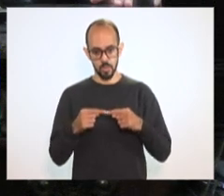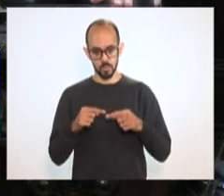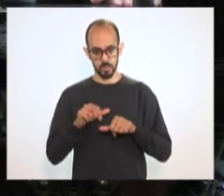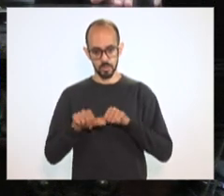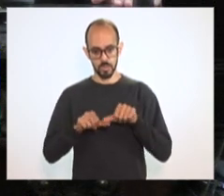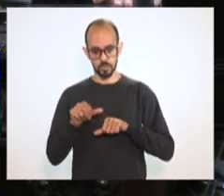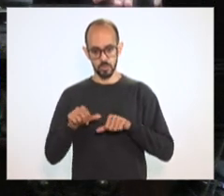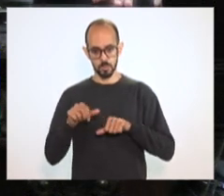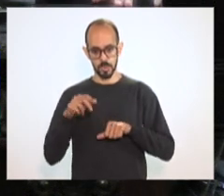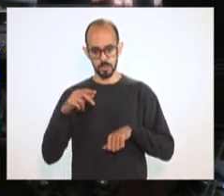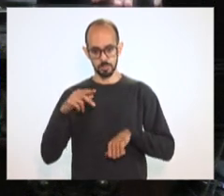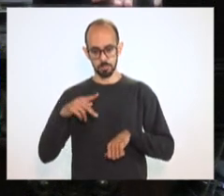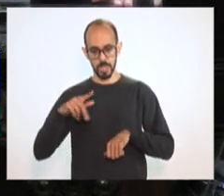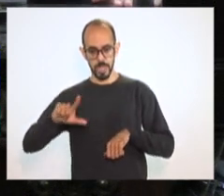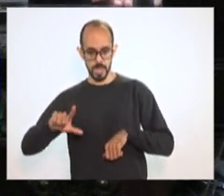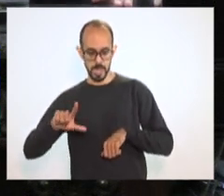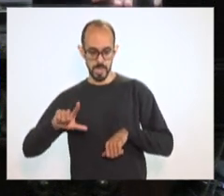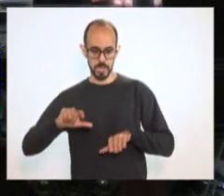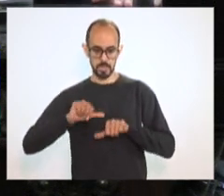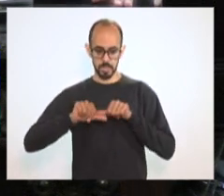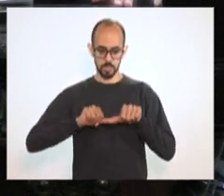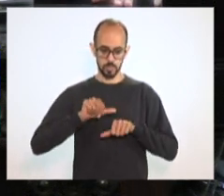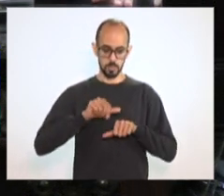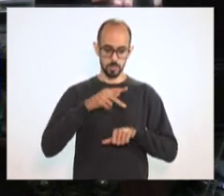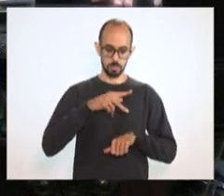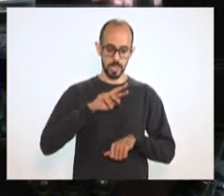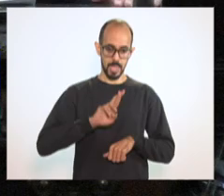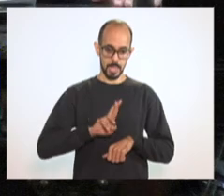em PR conforme a final de redação